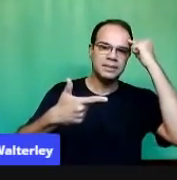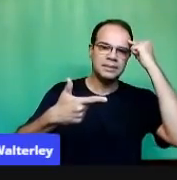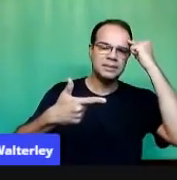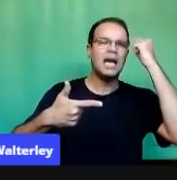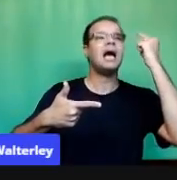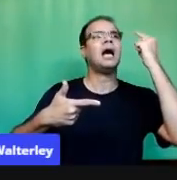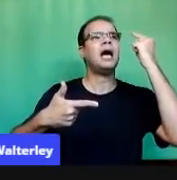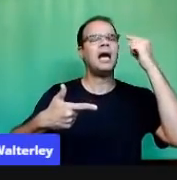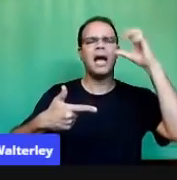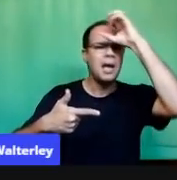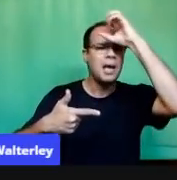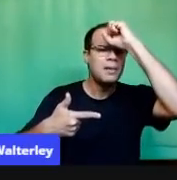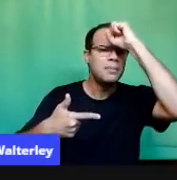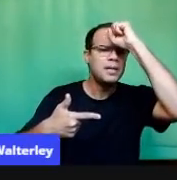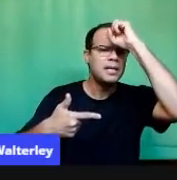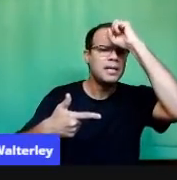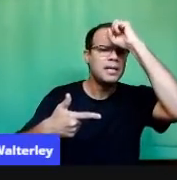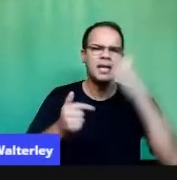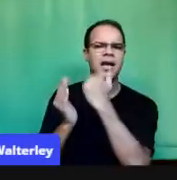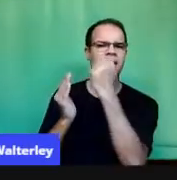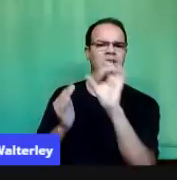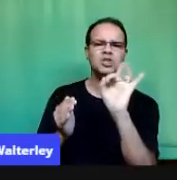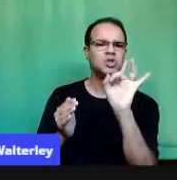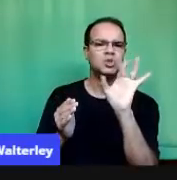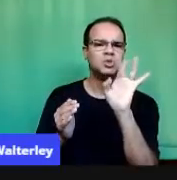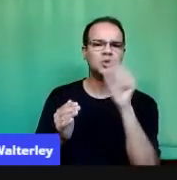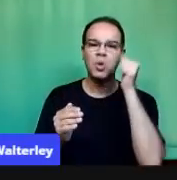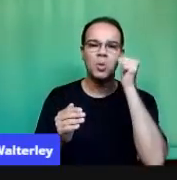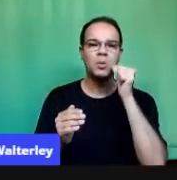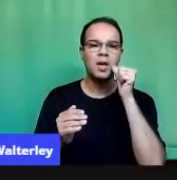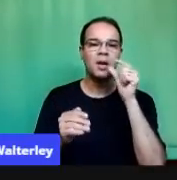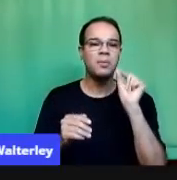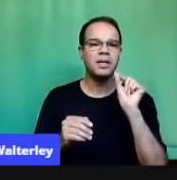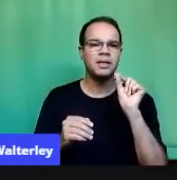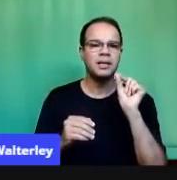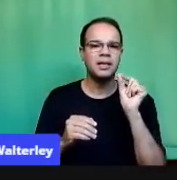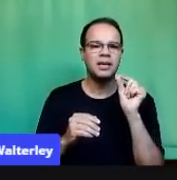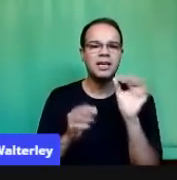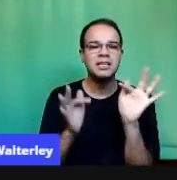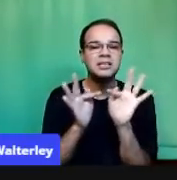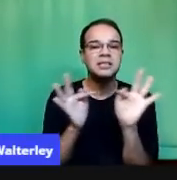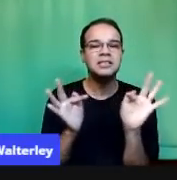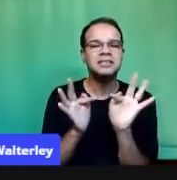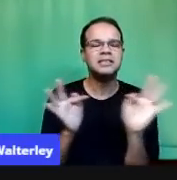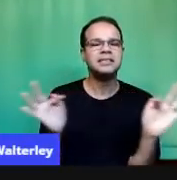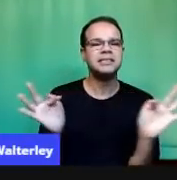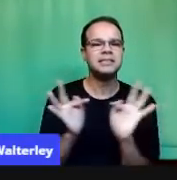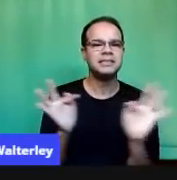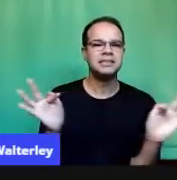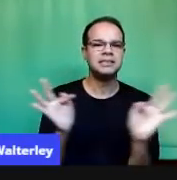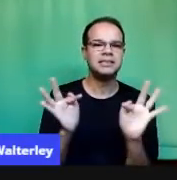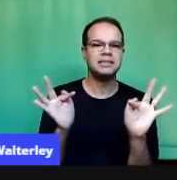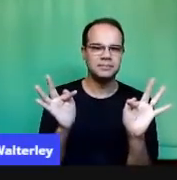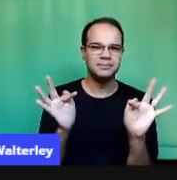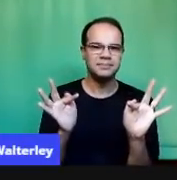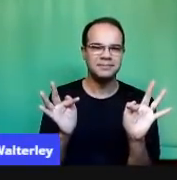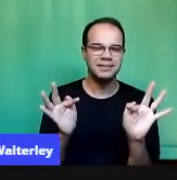É sensibilidade, e o que é sensível é feito para a mulher. Esse era o pensamento que